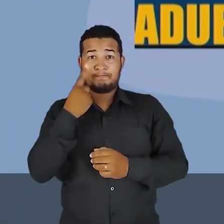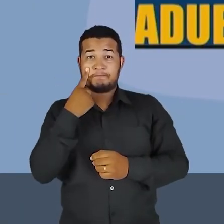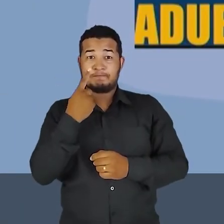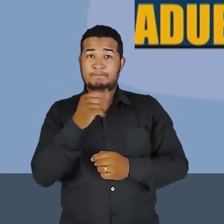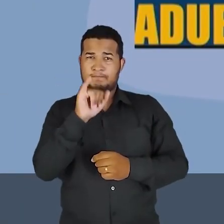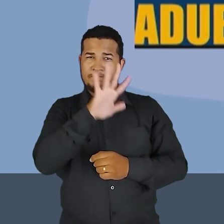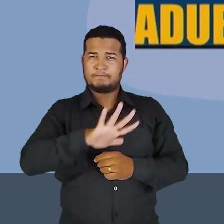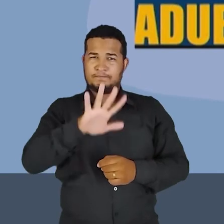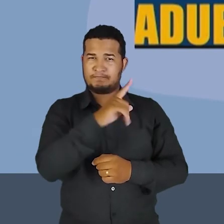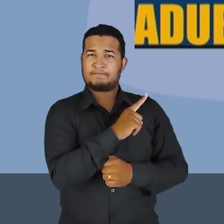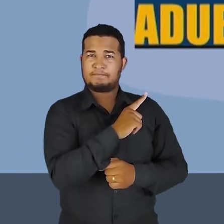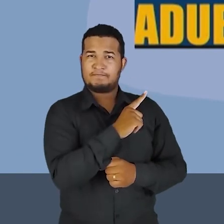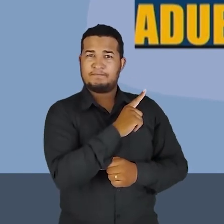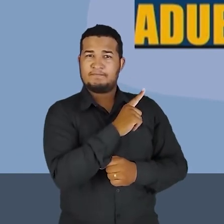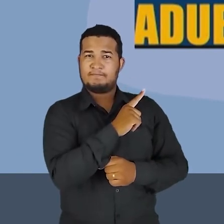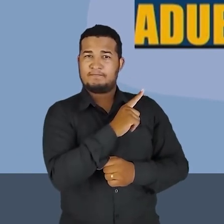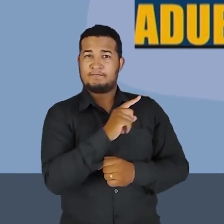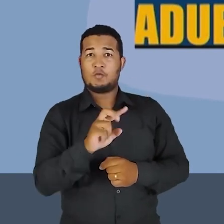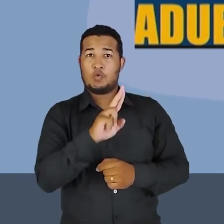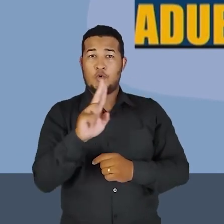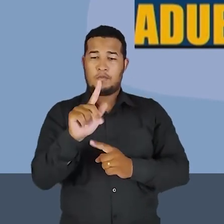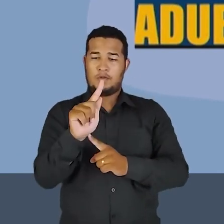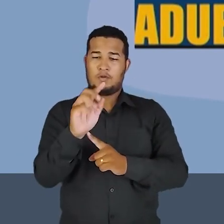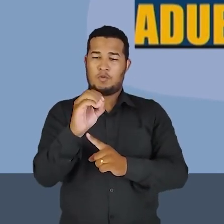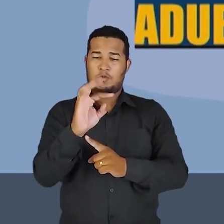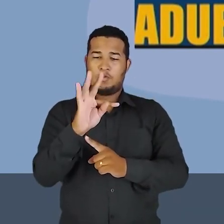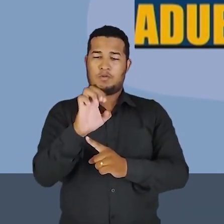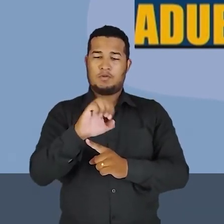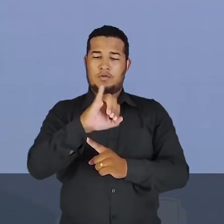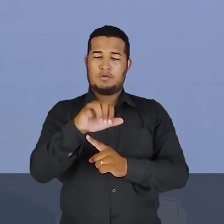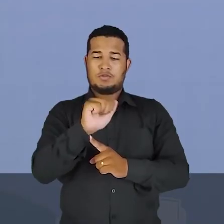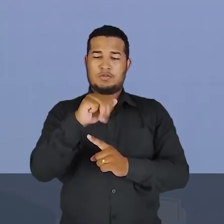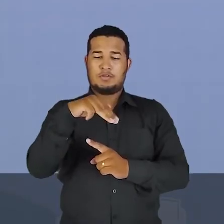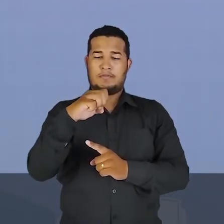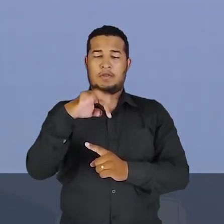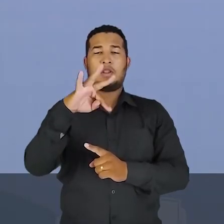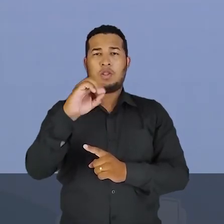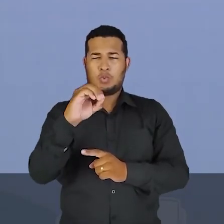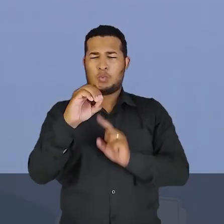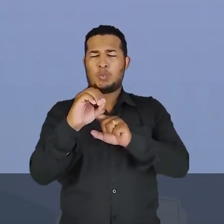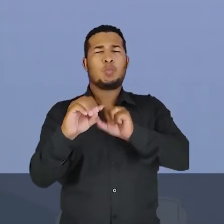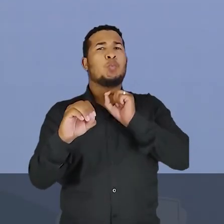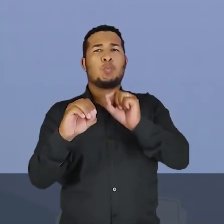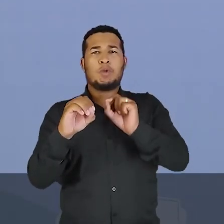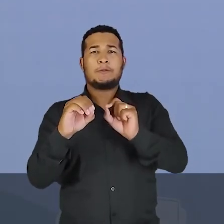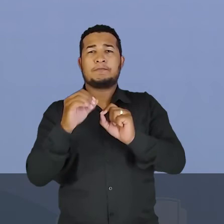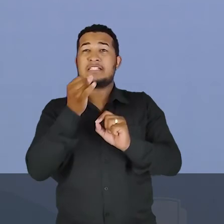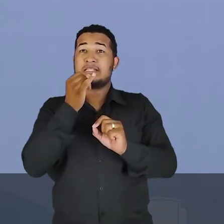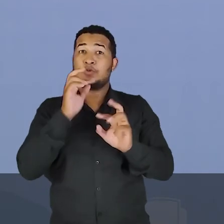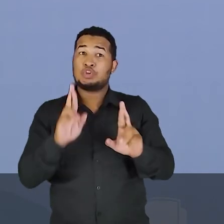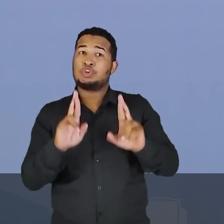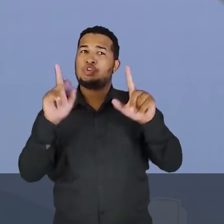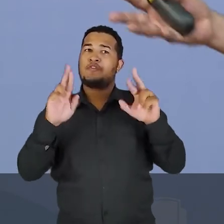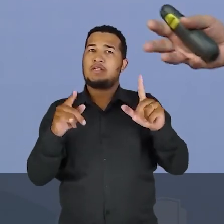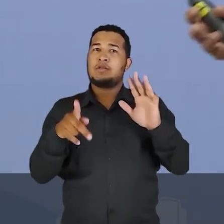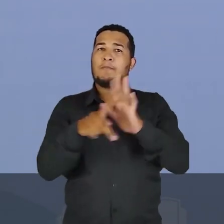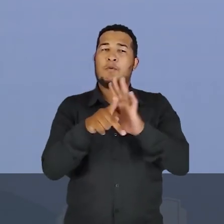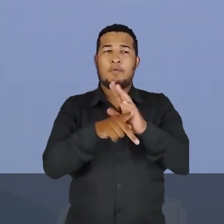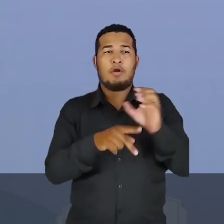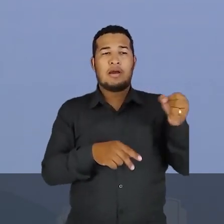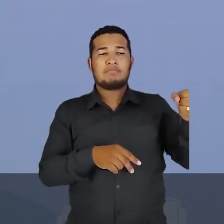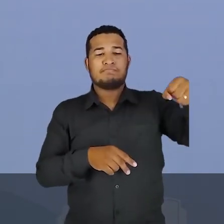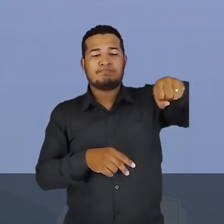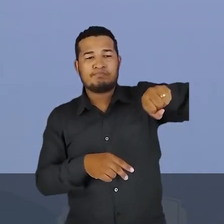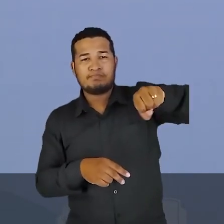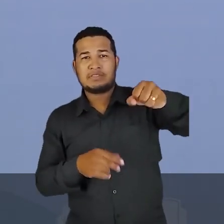imagem, essa irrigação é conhecida como gotejamento. Olha para cá, o que é o gotejamento? Diferente da irrigação por aspersão, em